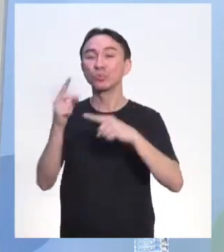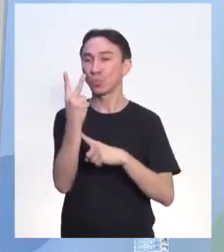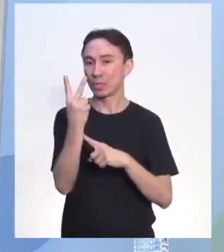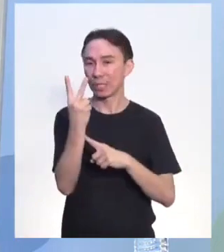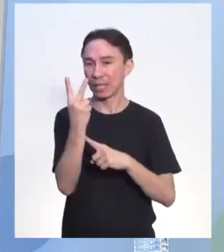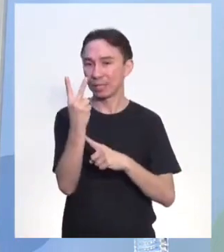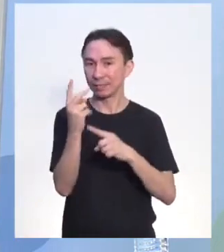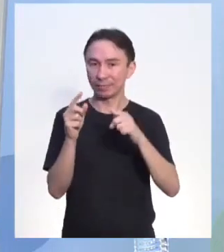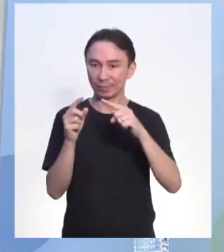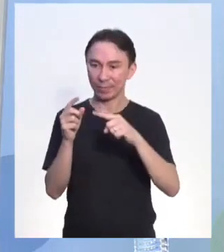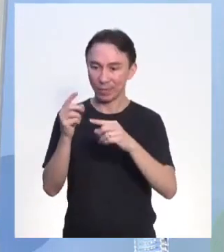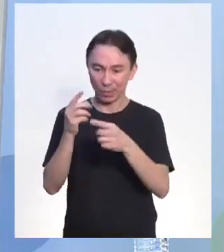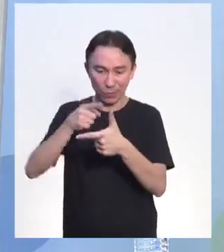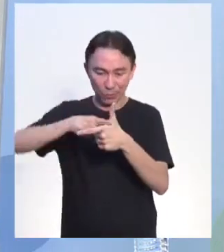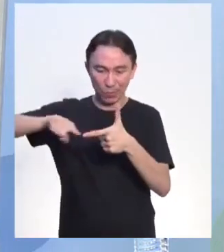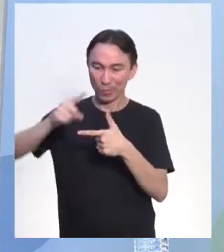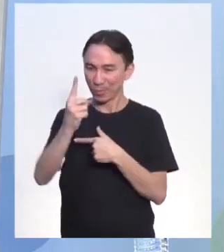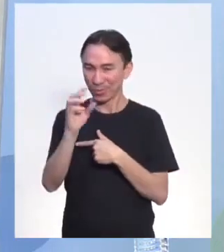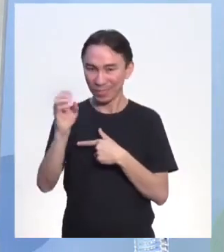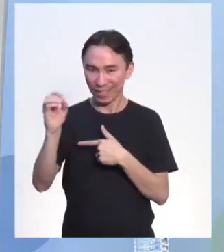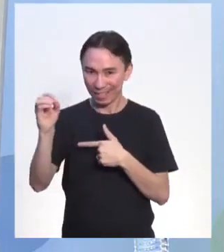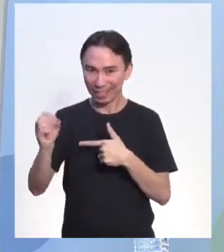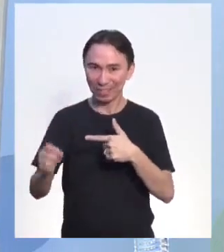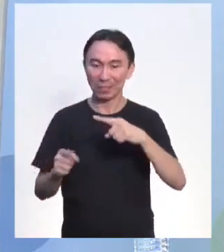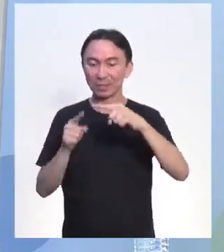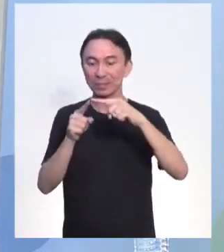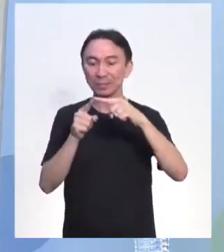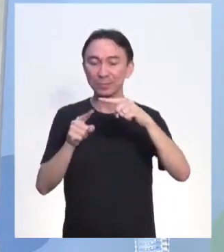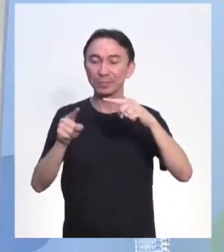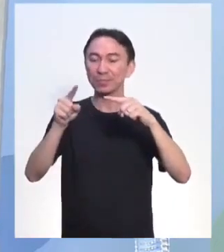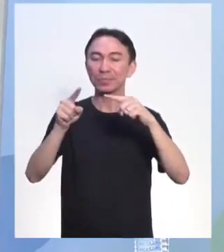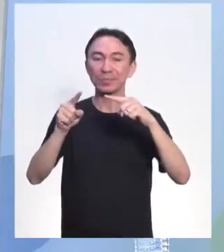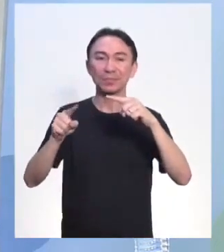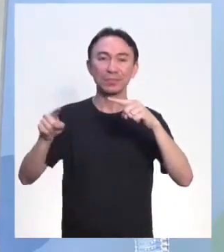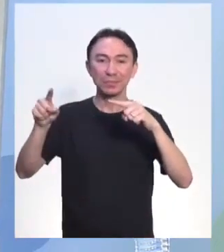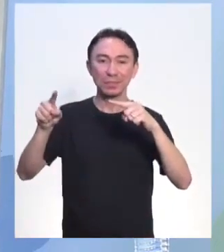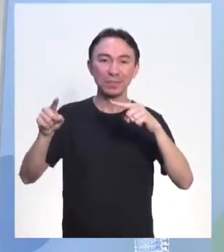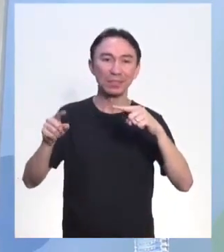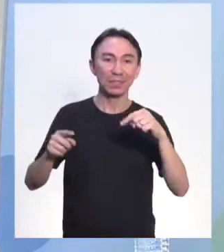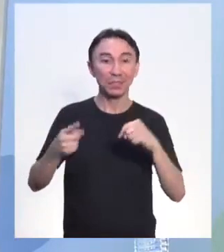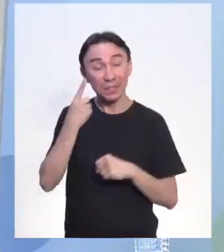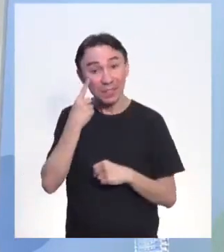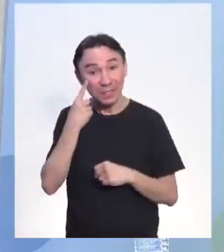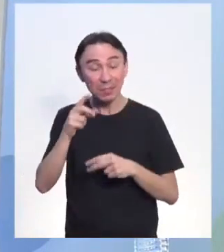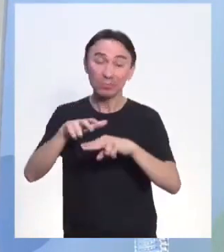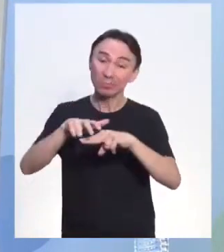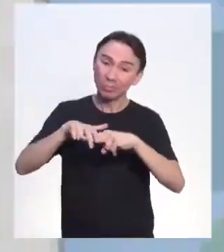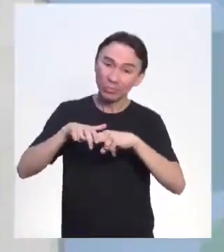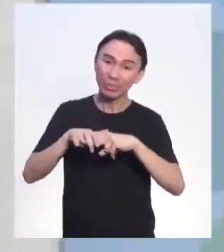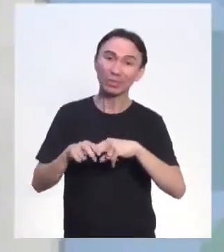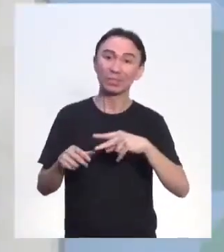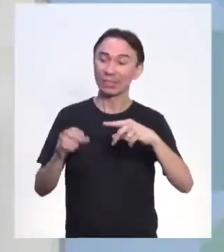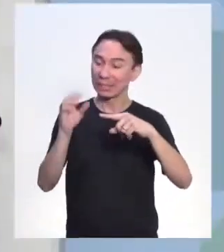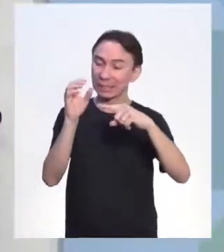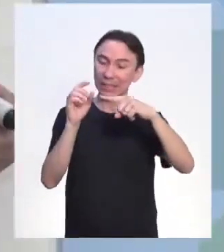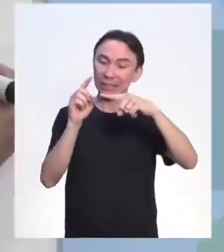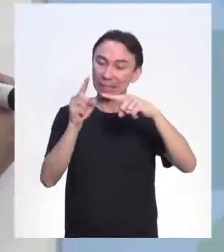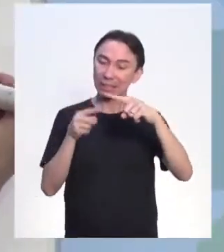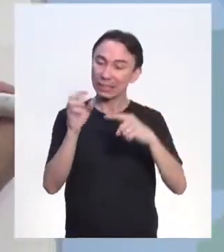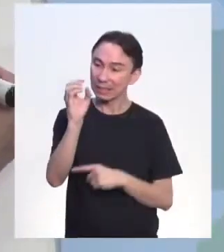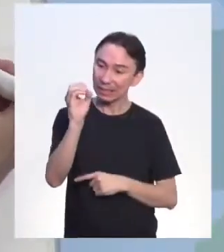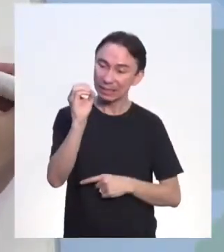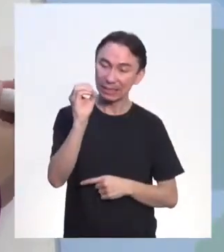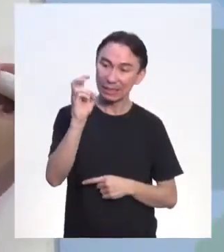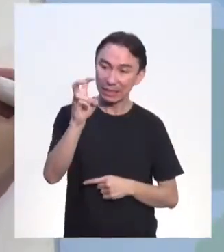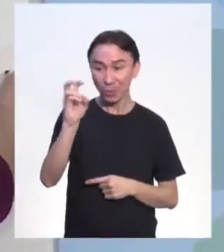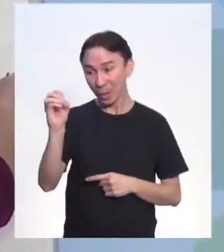desloca duas casas. Então, essa vírgula teria que vir aqui. Por isso que eu coloquei o zero. Então, aqui dá, de qualquer jeito,